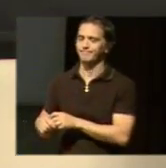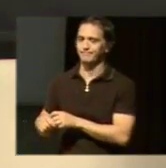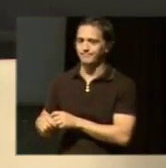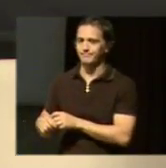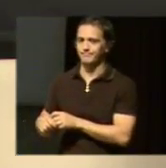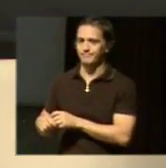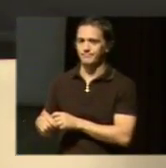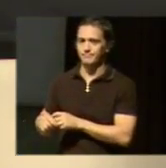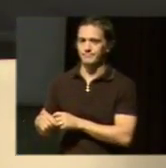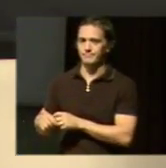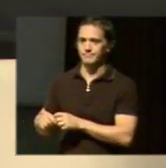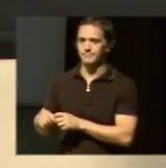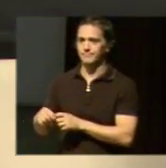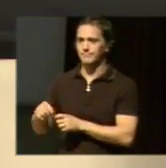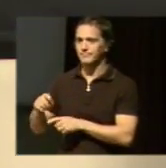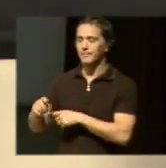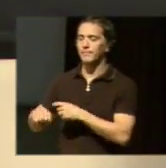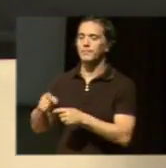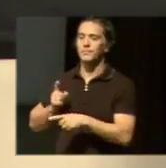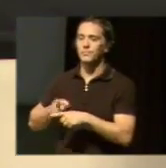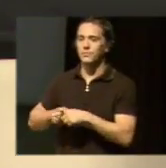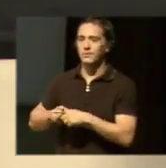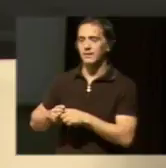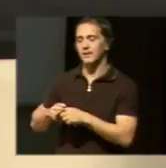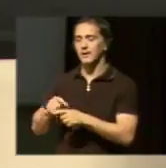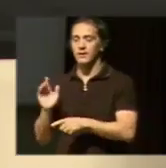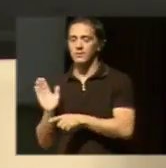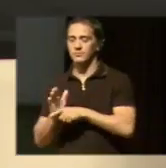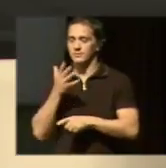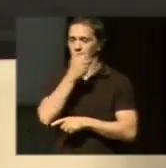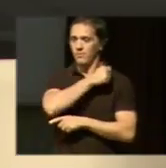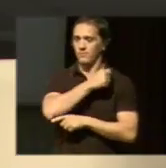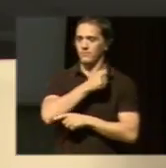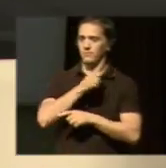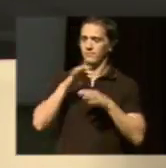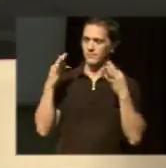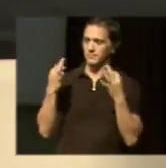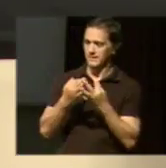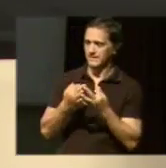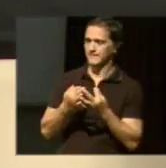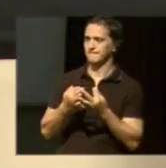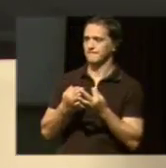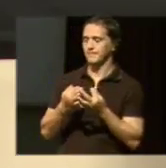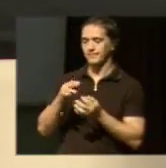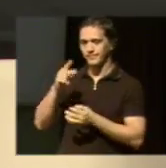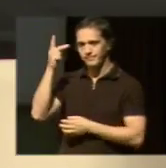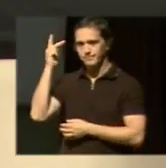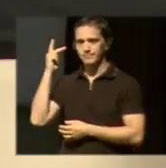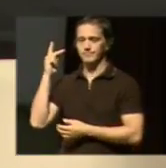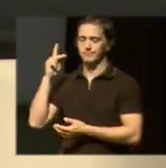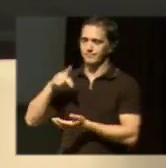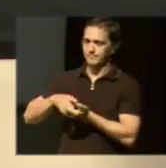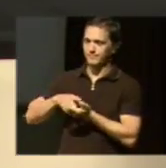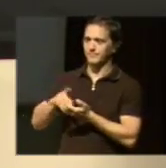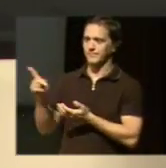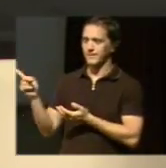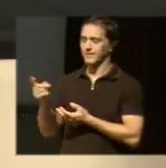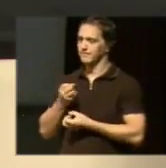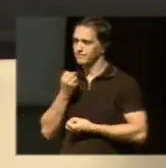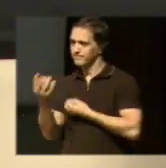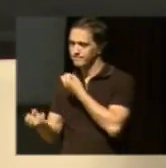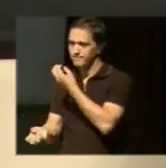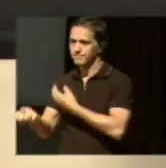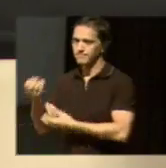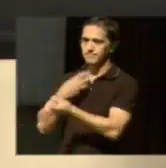Ela passou por isso para salvar a família. Então, são histórias que são compartilhadas,